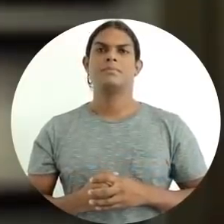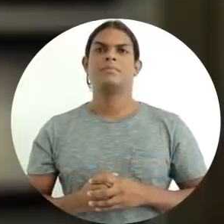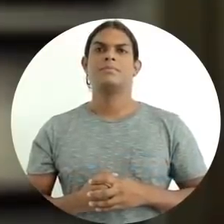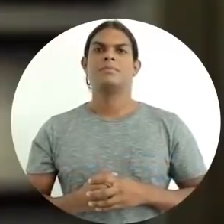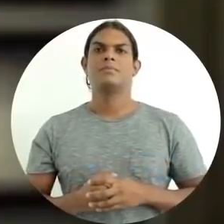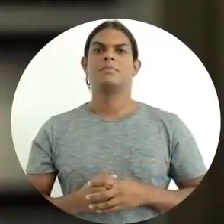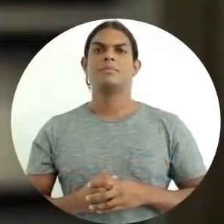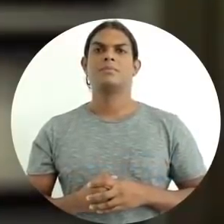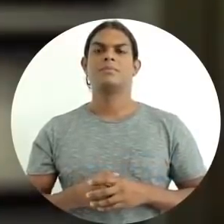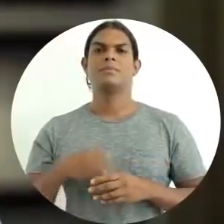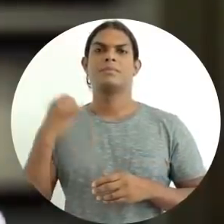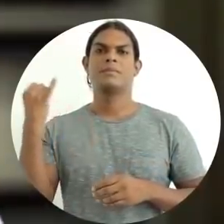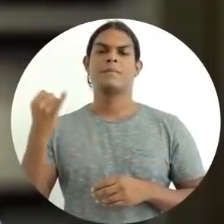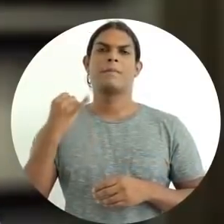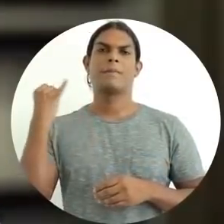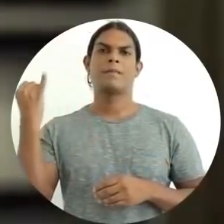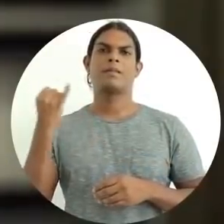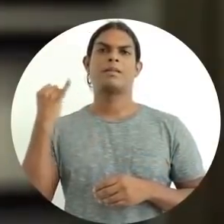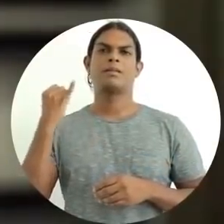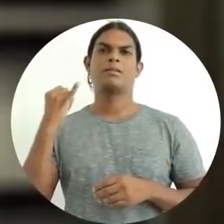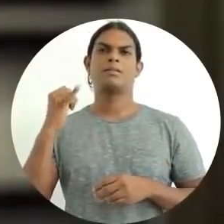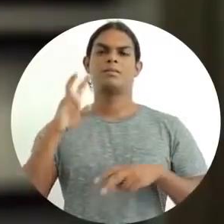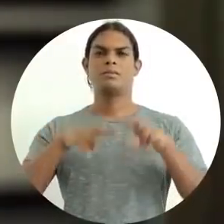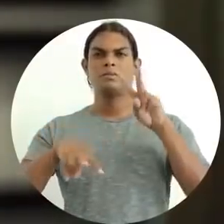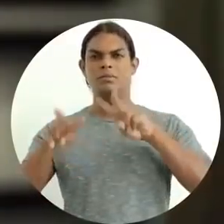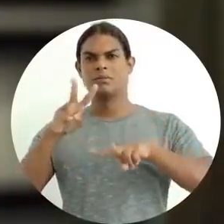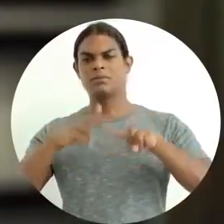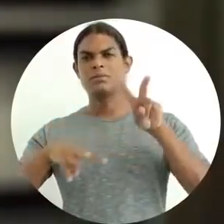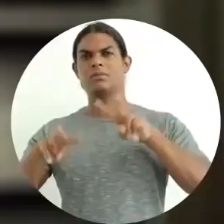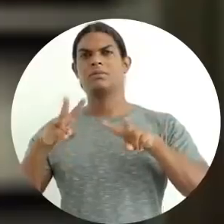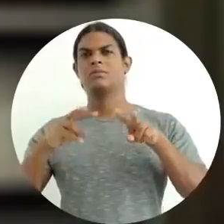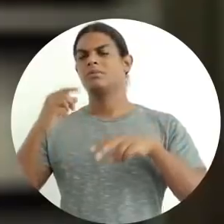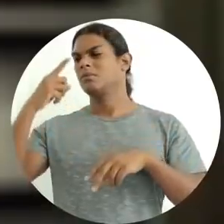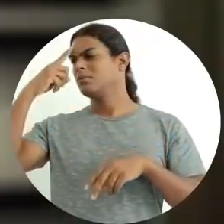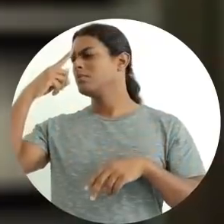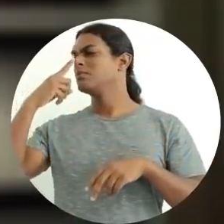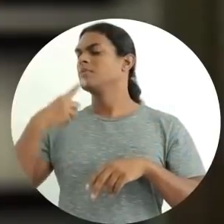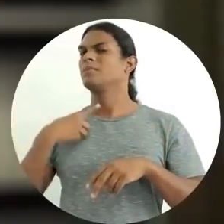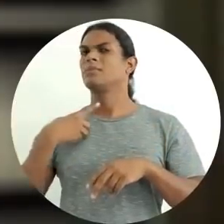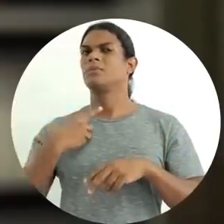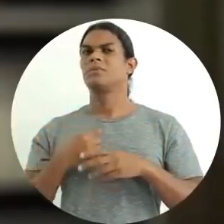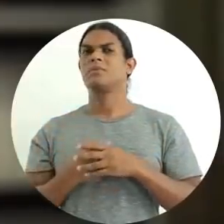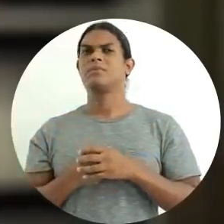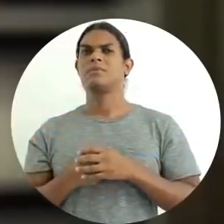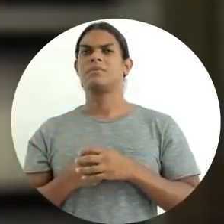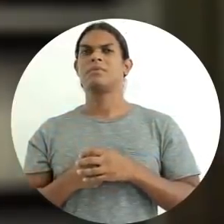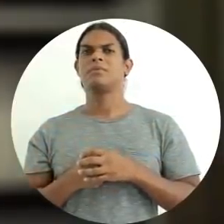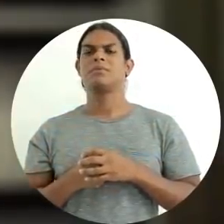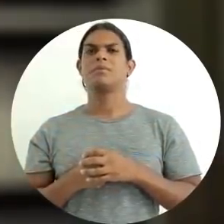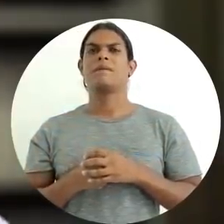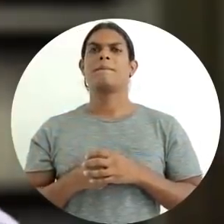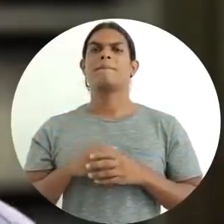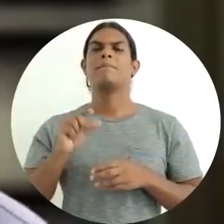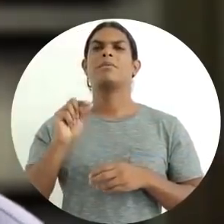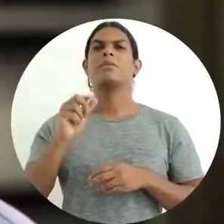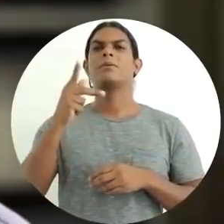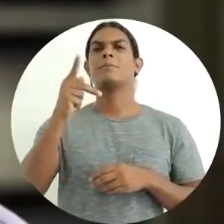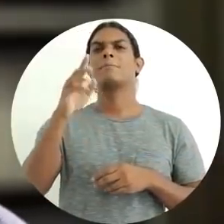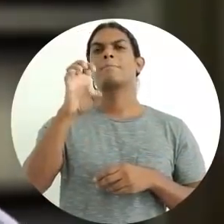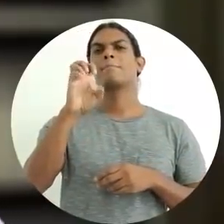E para isso, muitas vezes, é importante analisar os traços de personalidade. Claro, o que